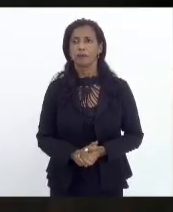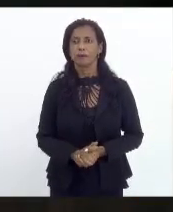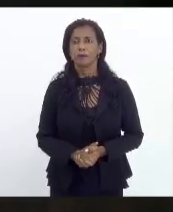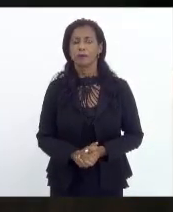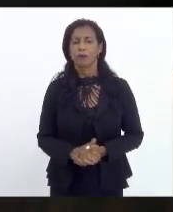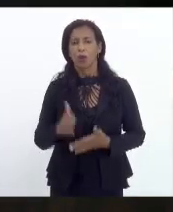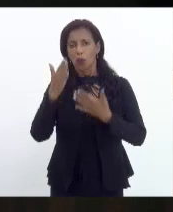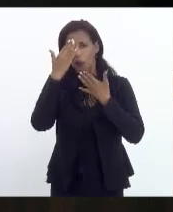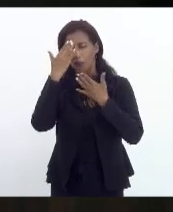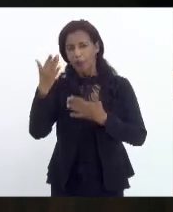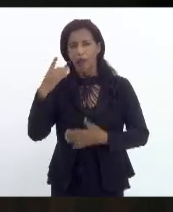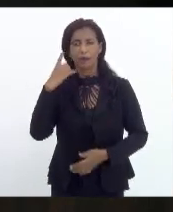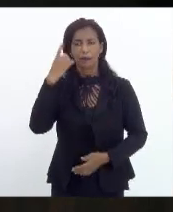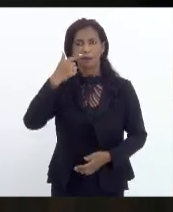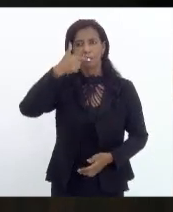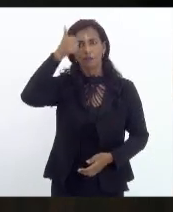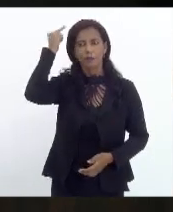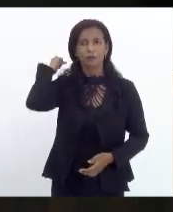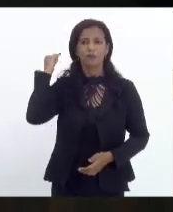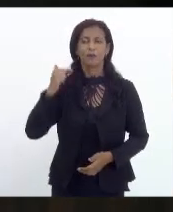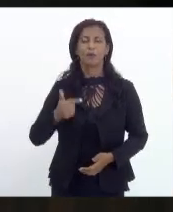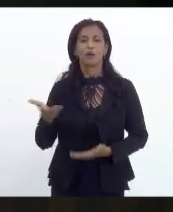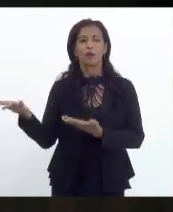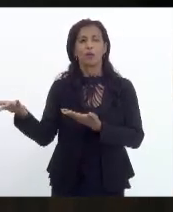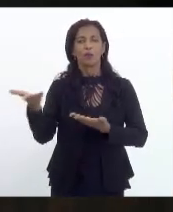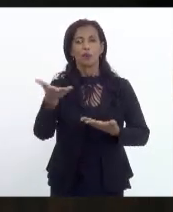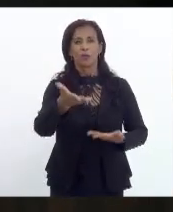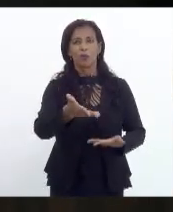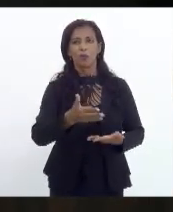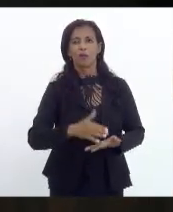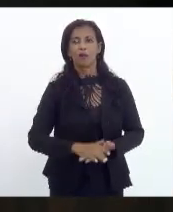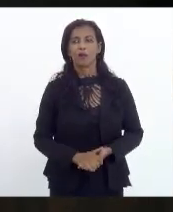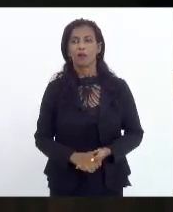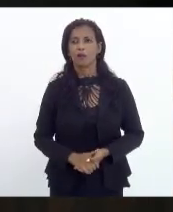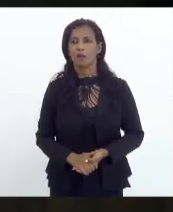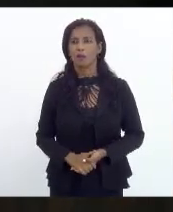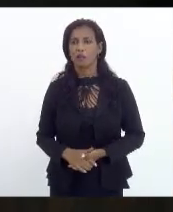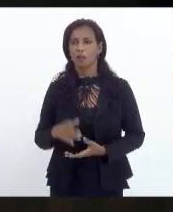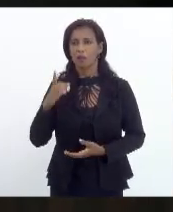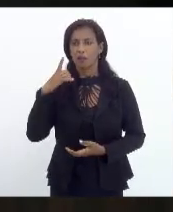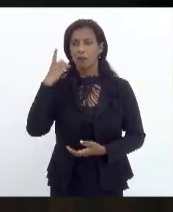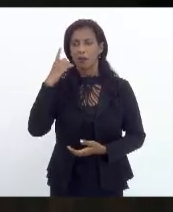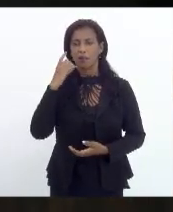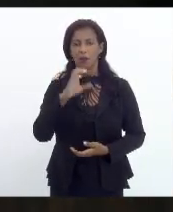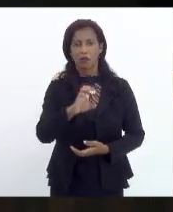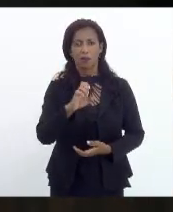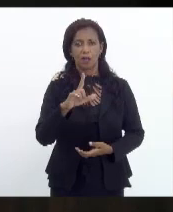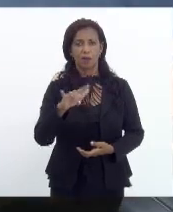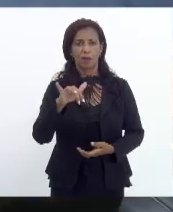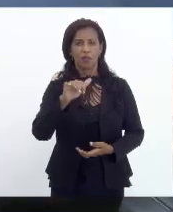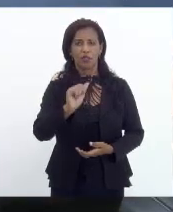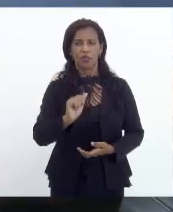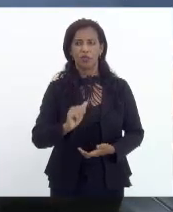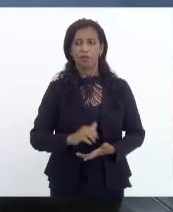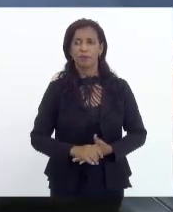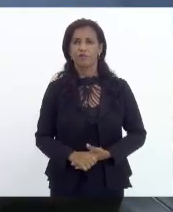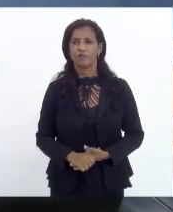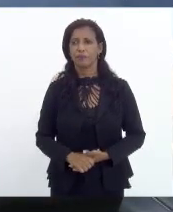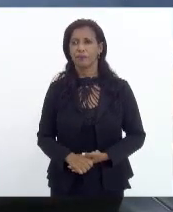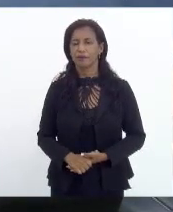Obrigada que está no Spawn vamos convidar agora para fazer os da palavra a deputada Célia Jordão e